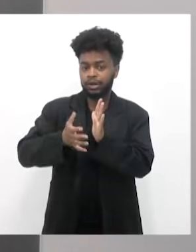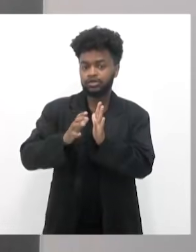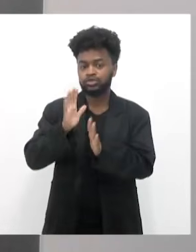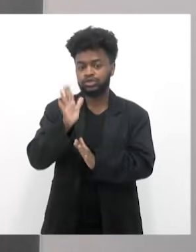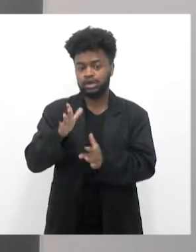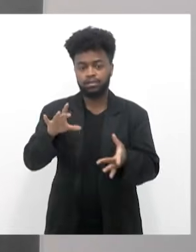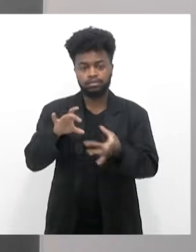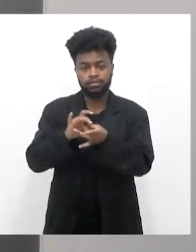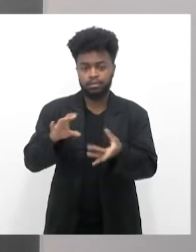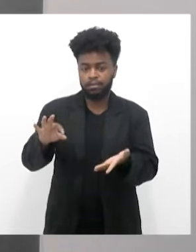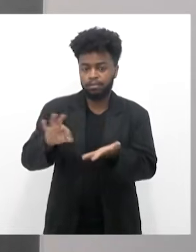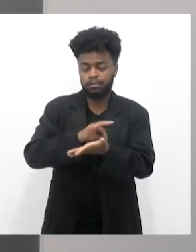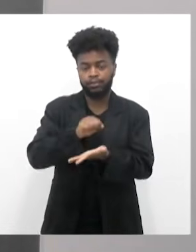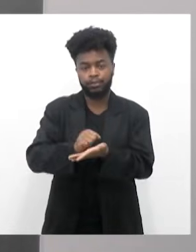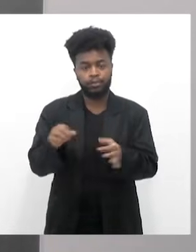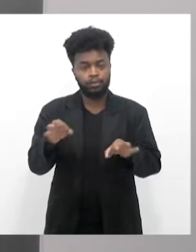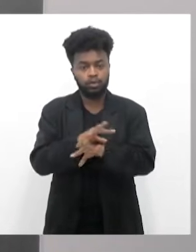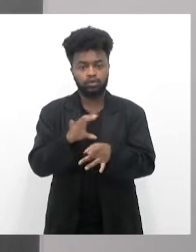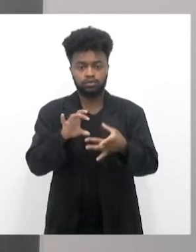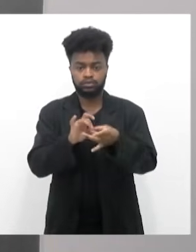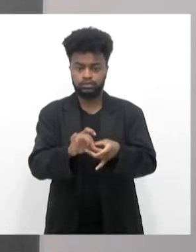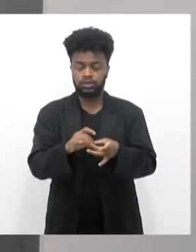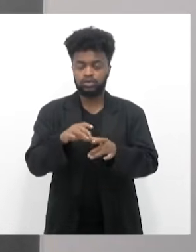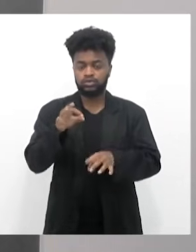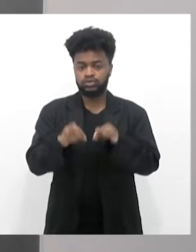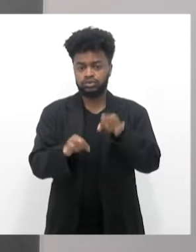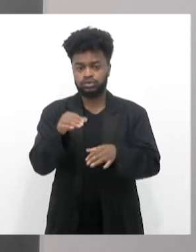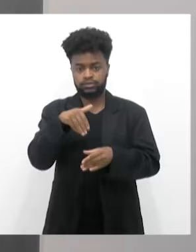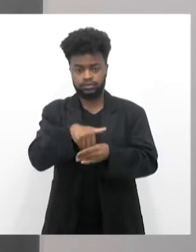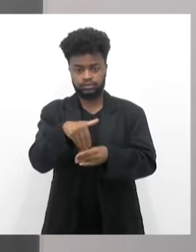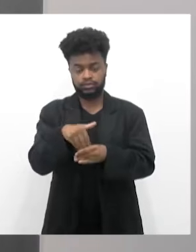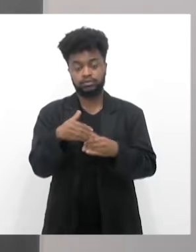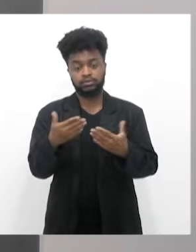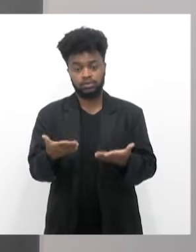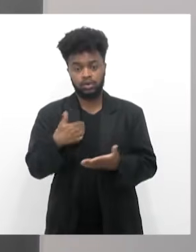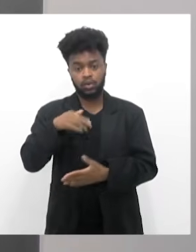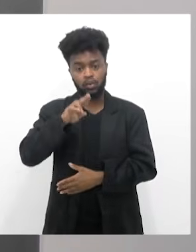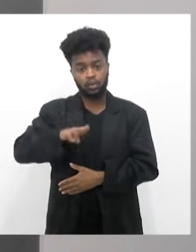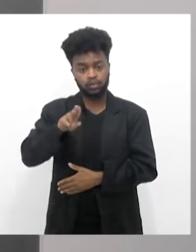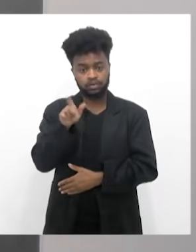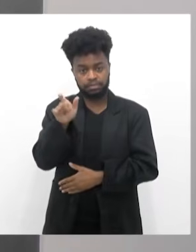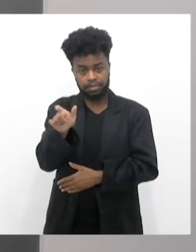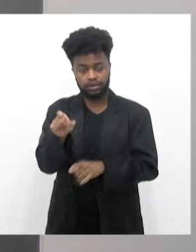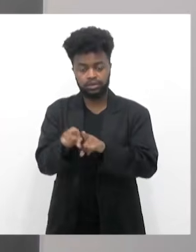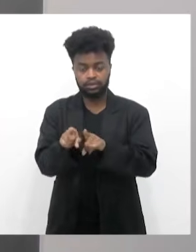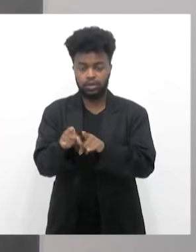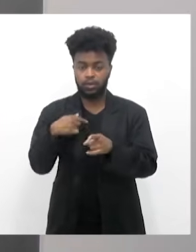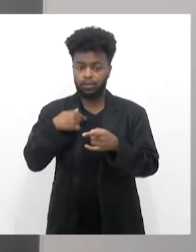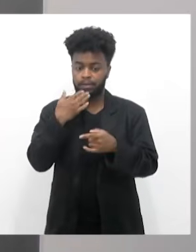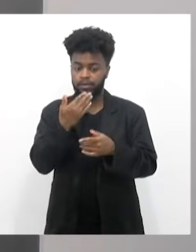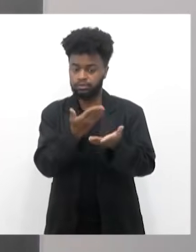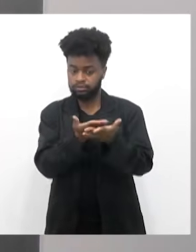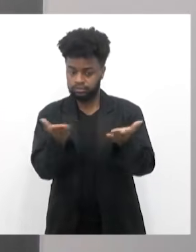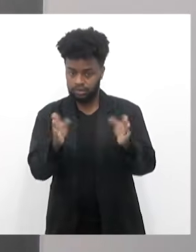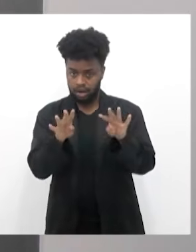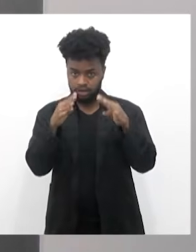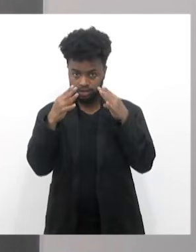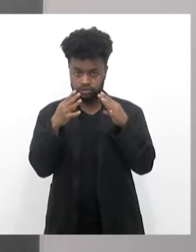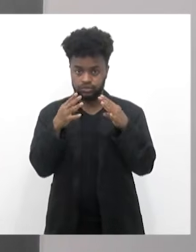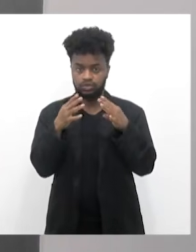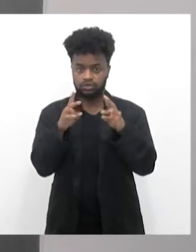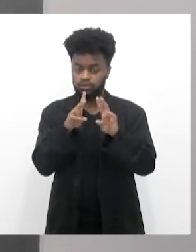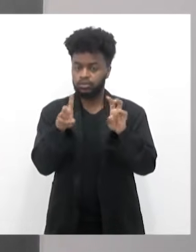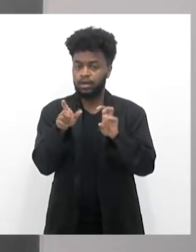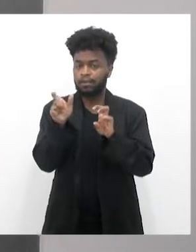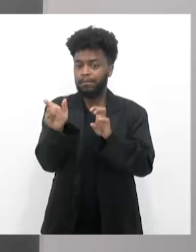regularmente inscrito perante a Justiça Eleitoral. E eu utilizei um termo, e aí peço a atenção de Vossas Excelências nesse termo,